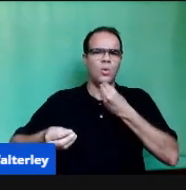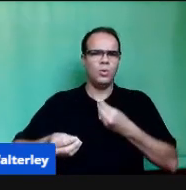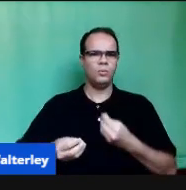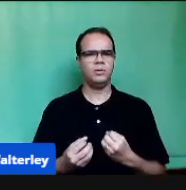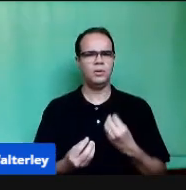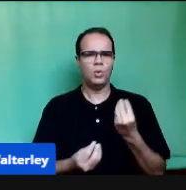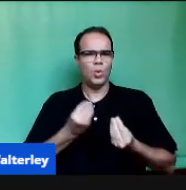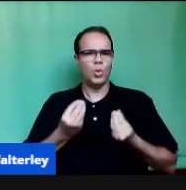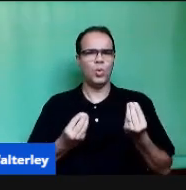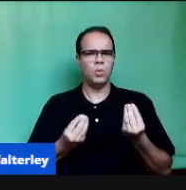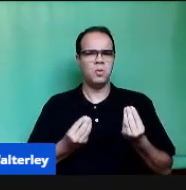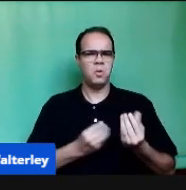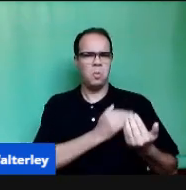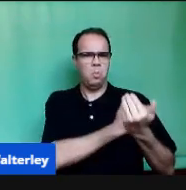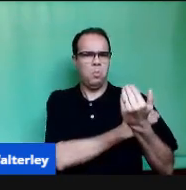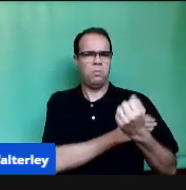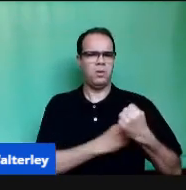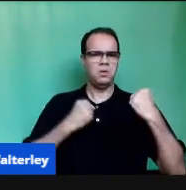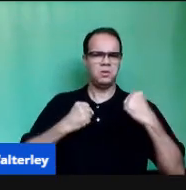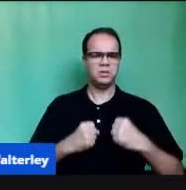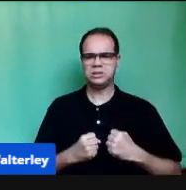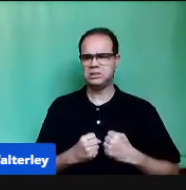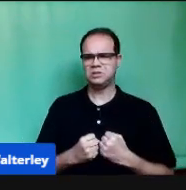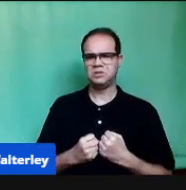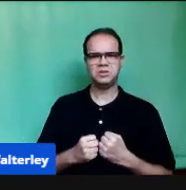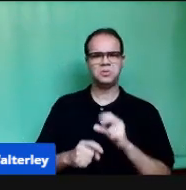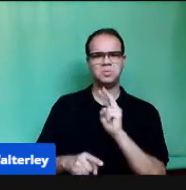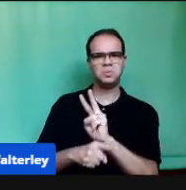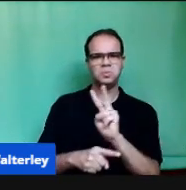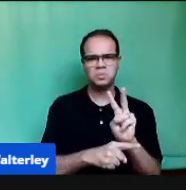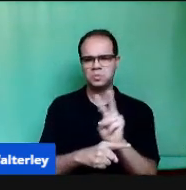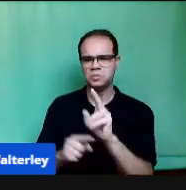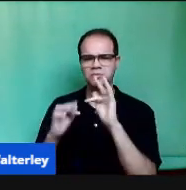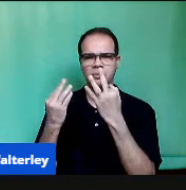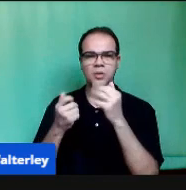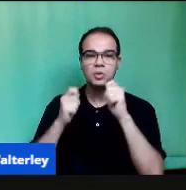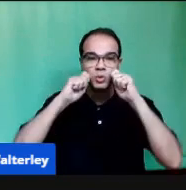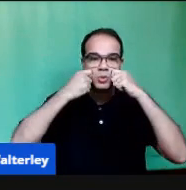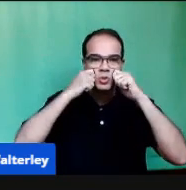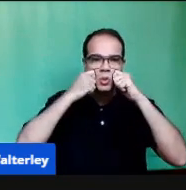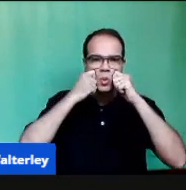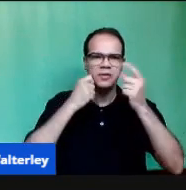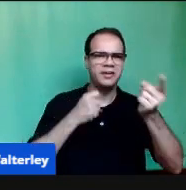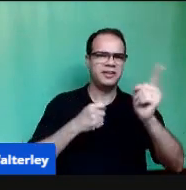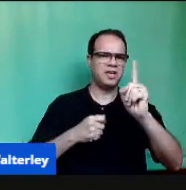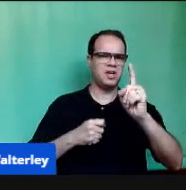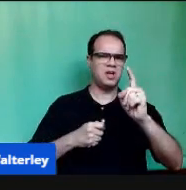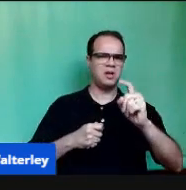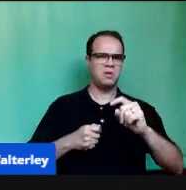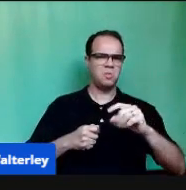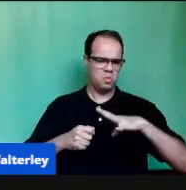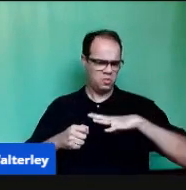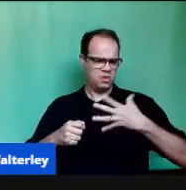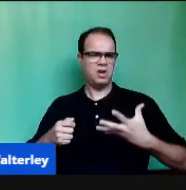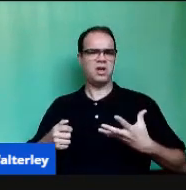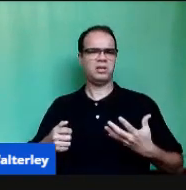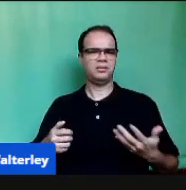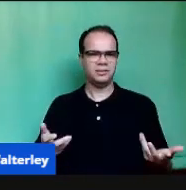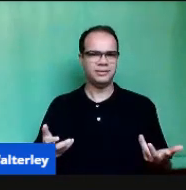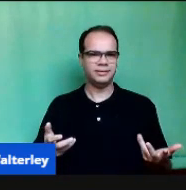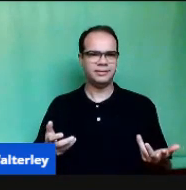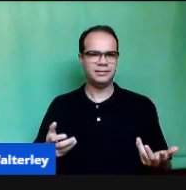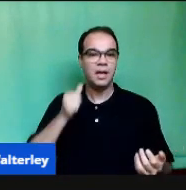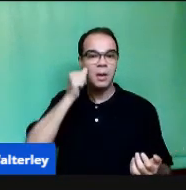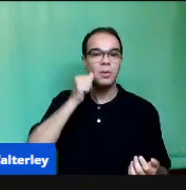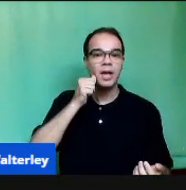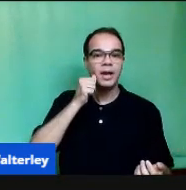aquele homem que é o macho, que é o provedor, que não chora, que tem todas as liberdades. E o modelo de ser mulher é aquela dona